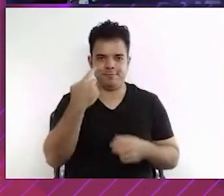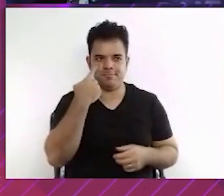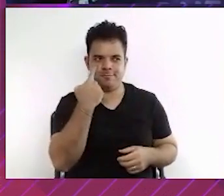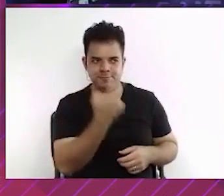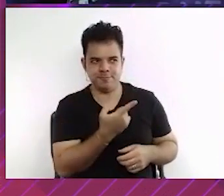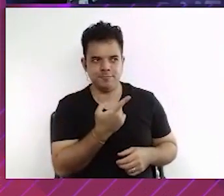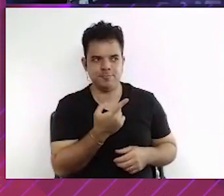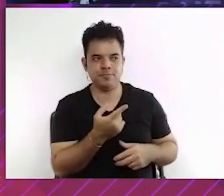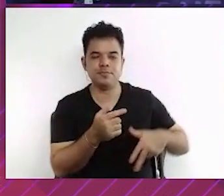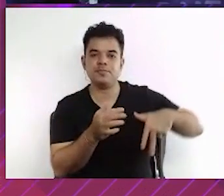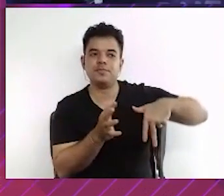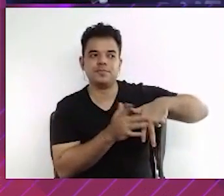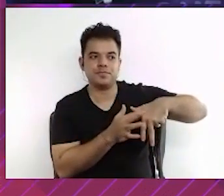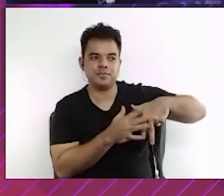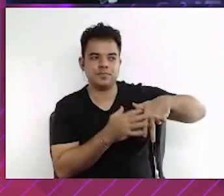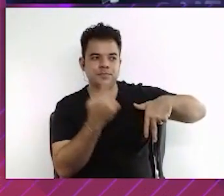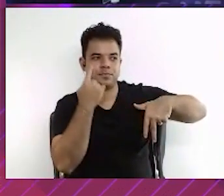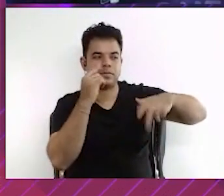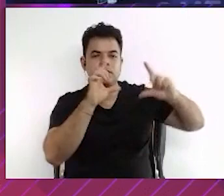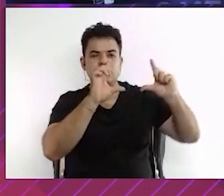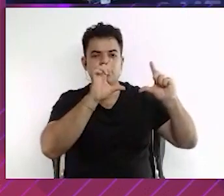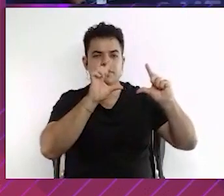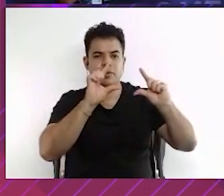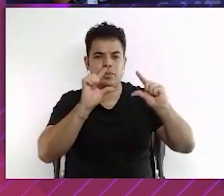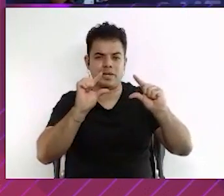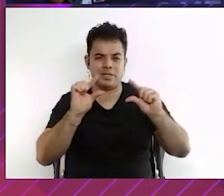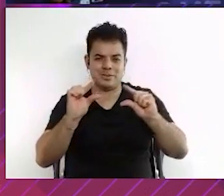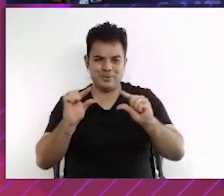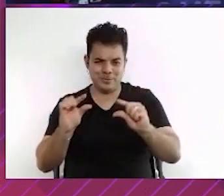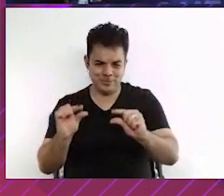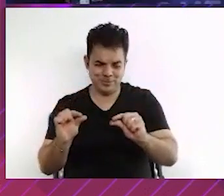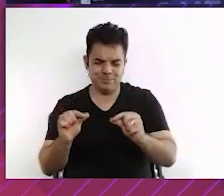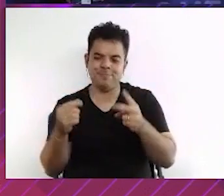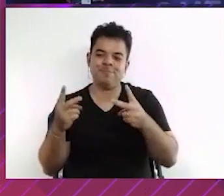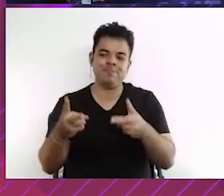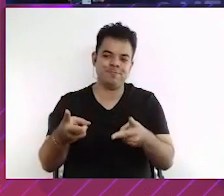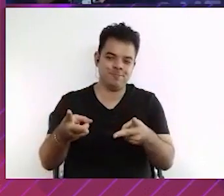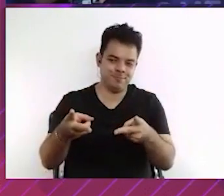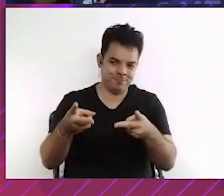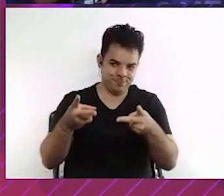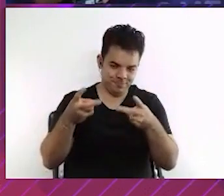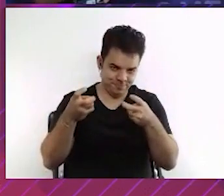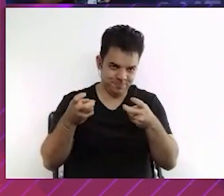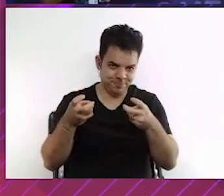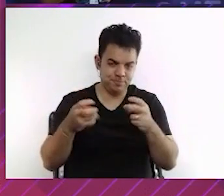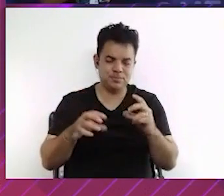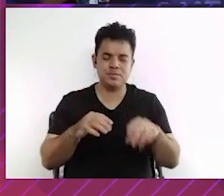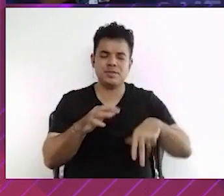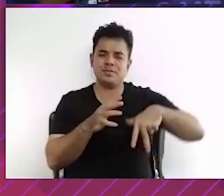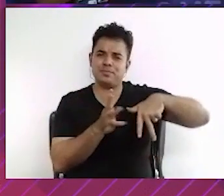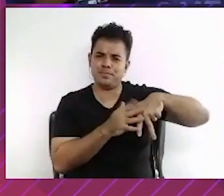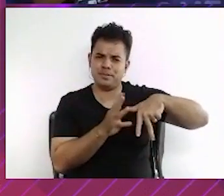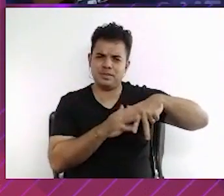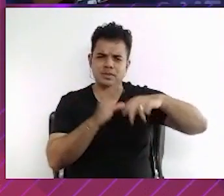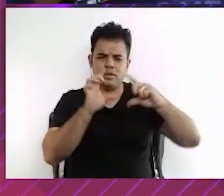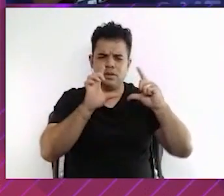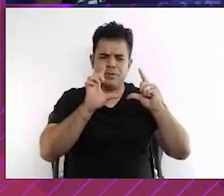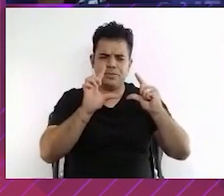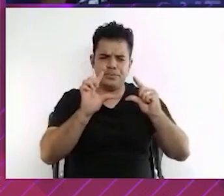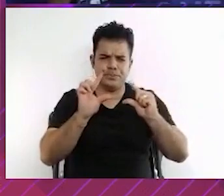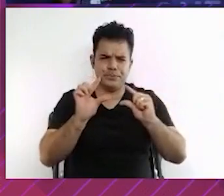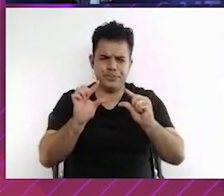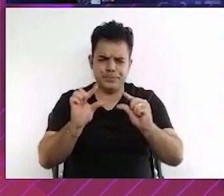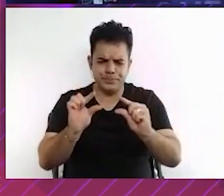pacientes ali em cima, ela está diminuindo. Ele viu que ia ter uma baixa de pacientes internados e